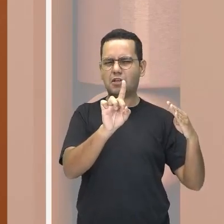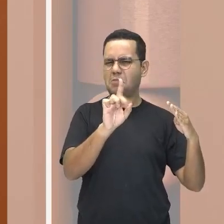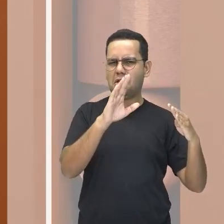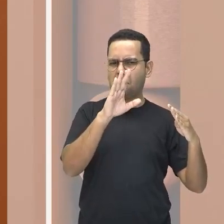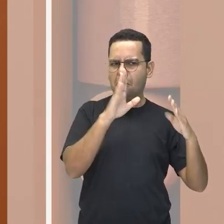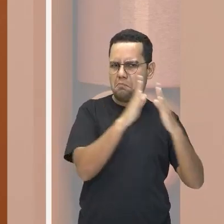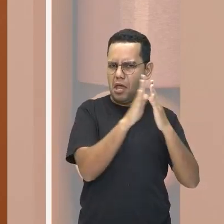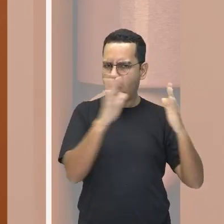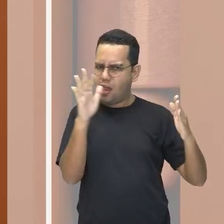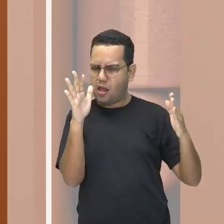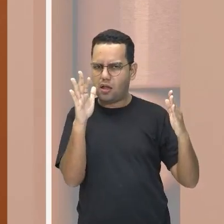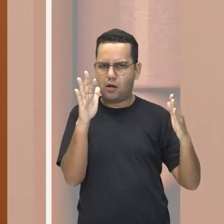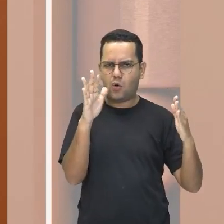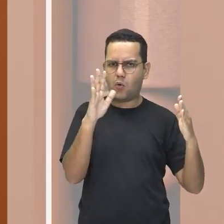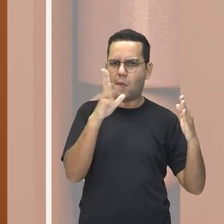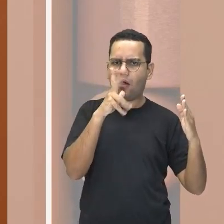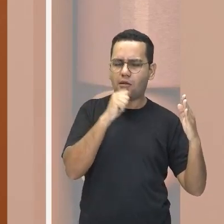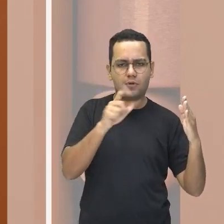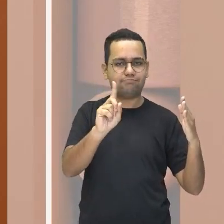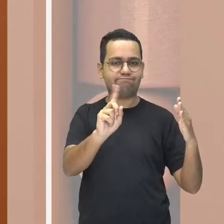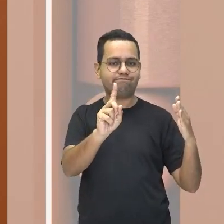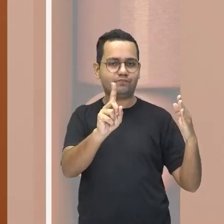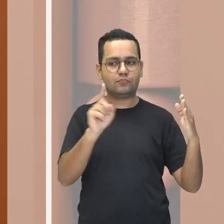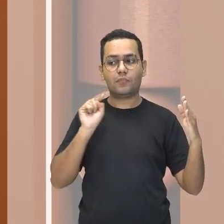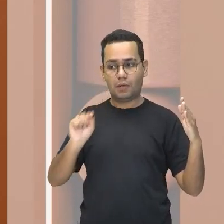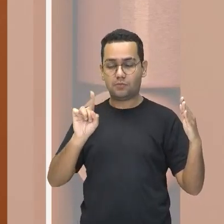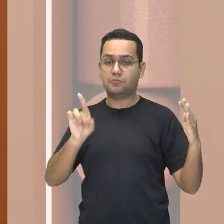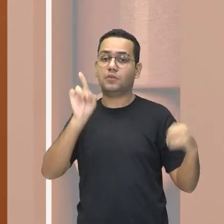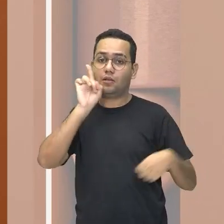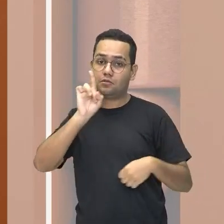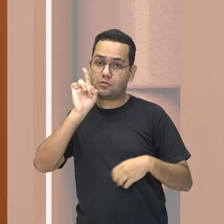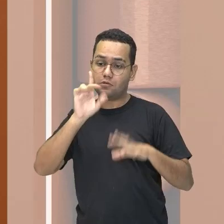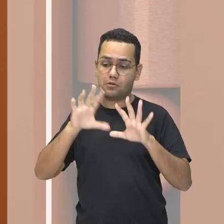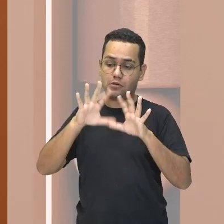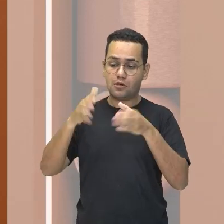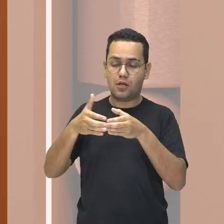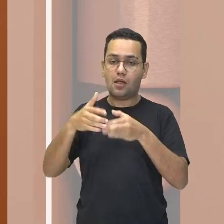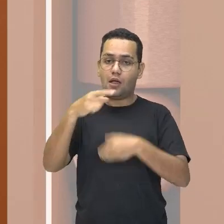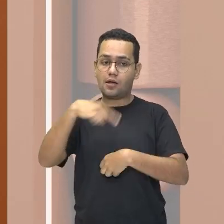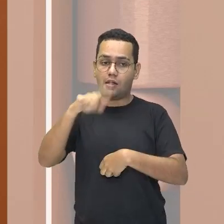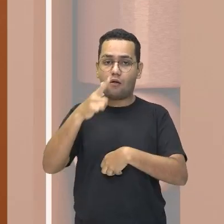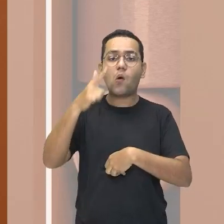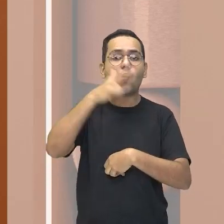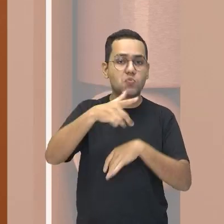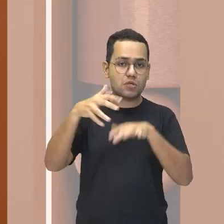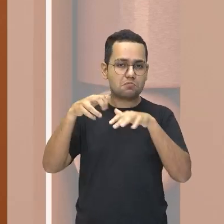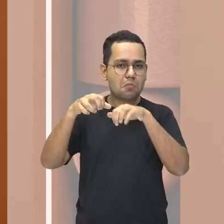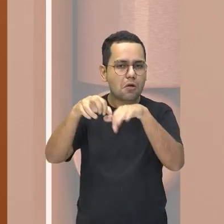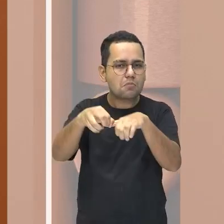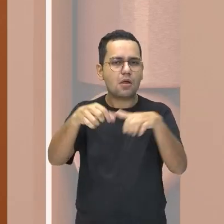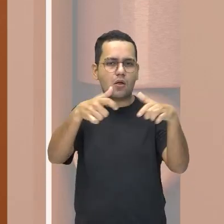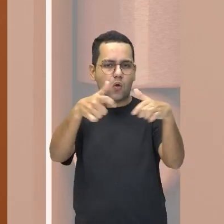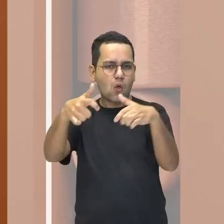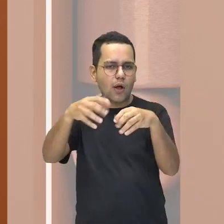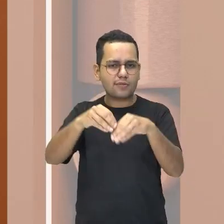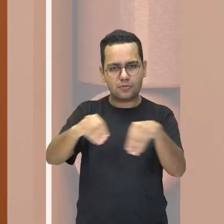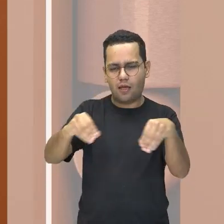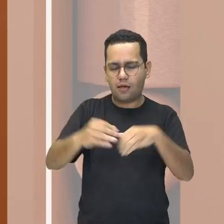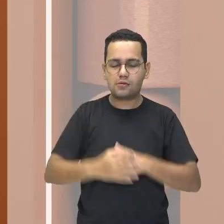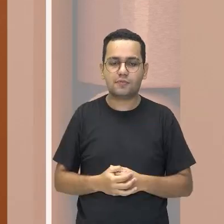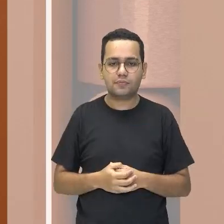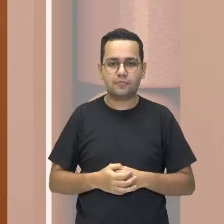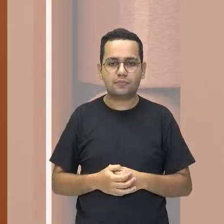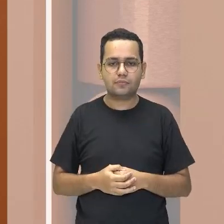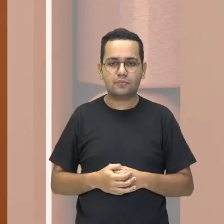americanos. Aos poucos, os norte-americanos e estadunidenses iam ganhando território, até seriam obrigados ali a